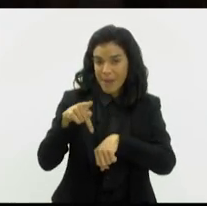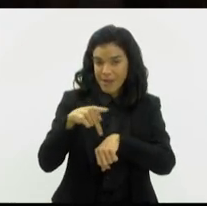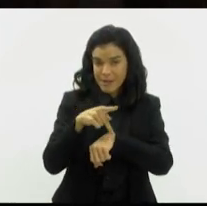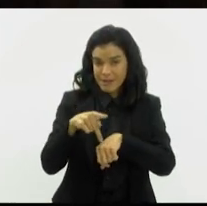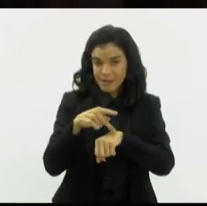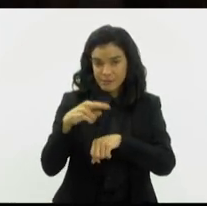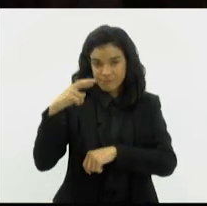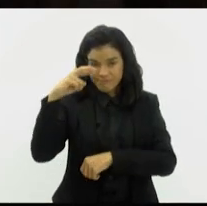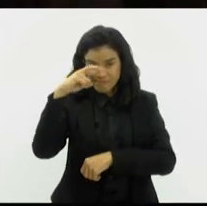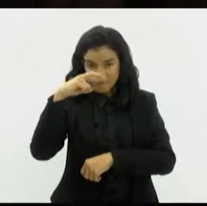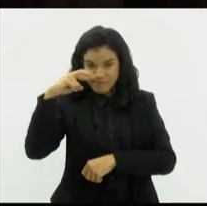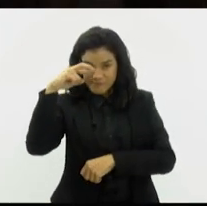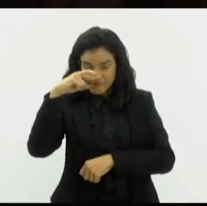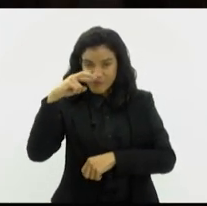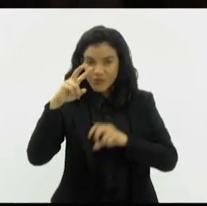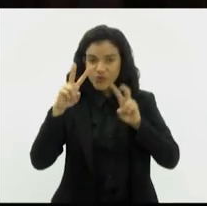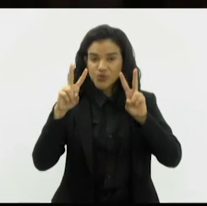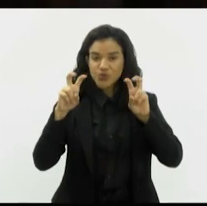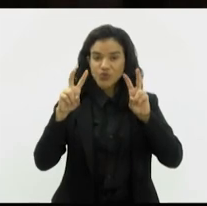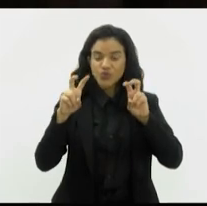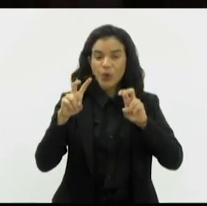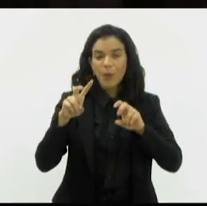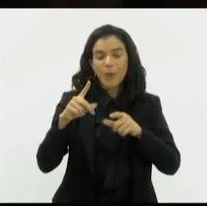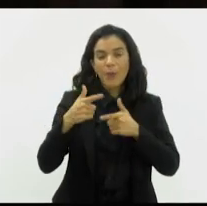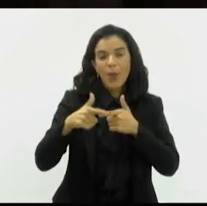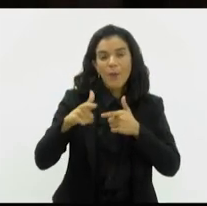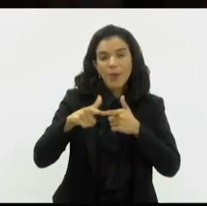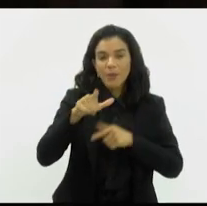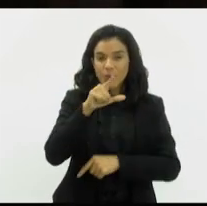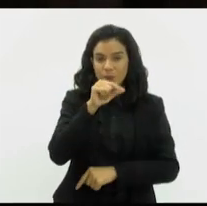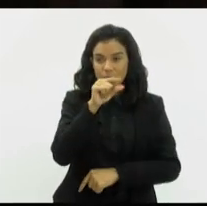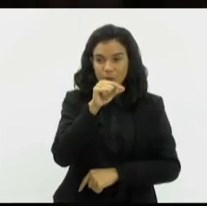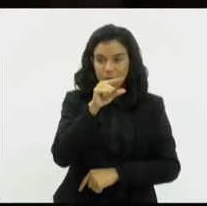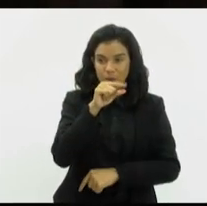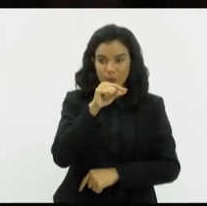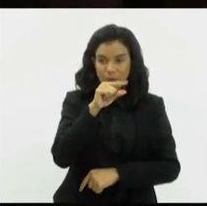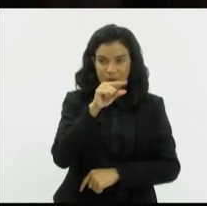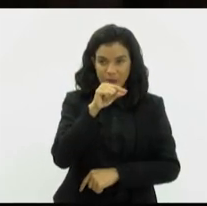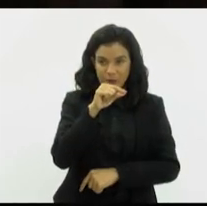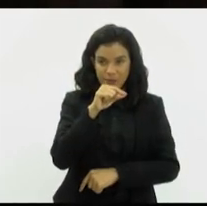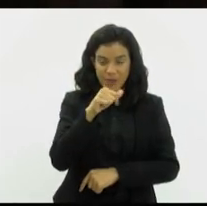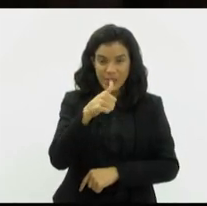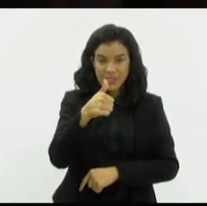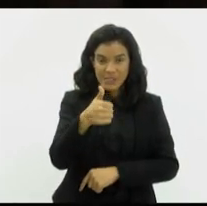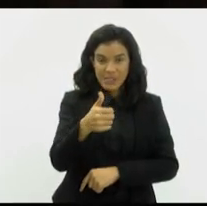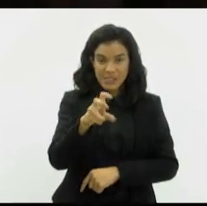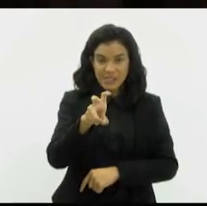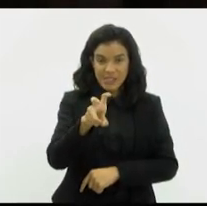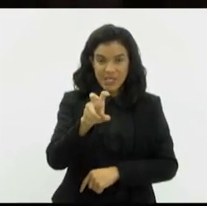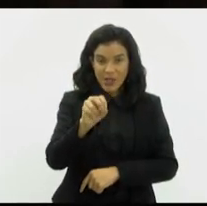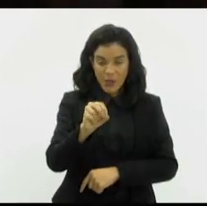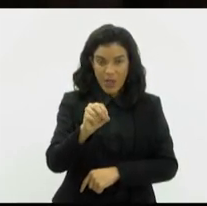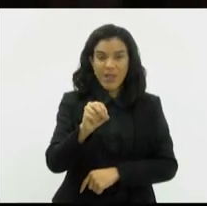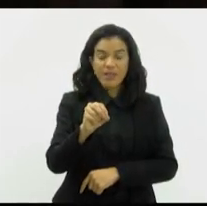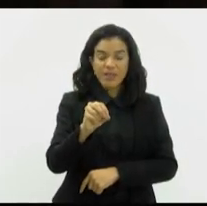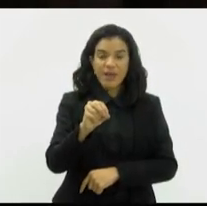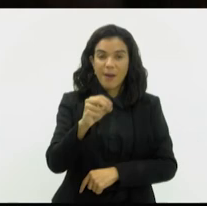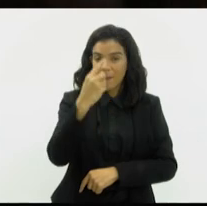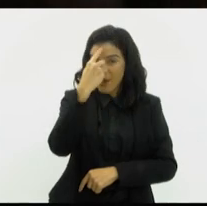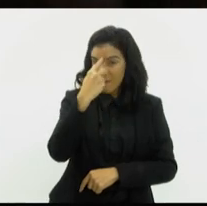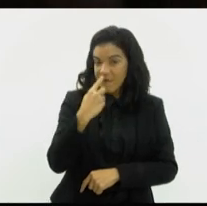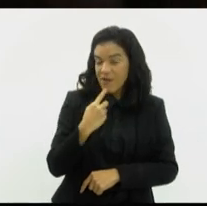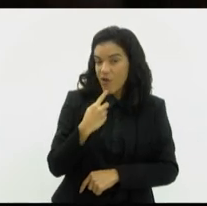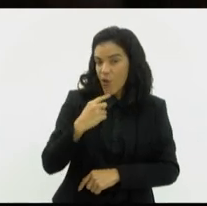investigações sobre o escândalo do Twitter, onde cerca de 150 contas